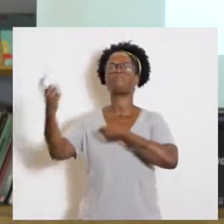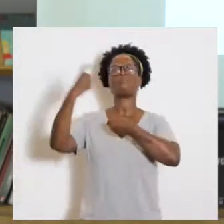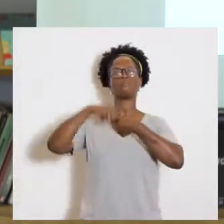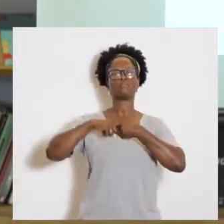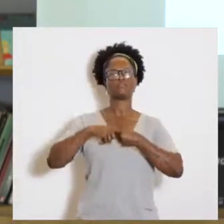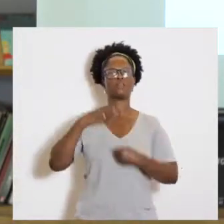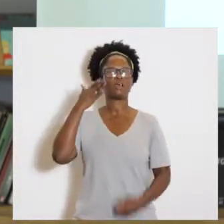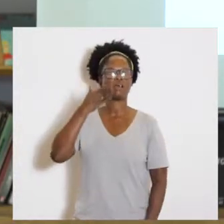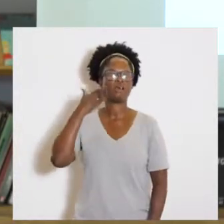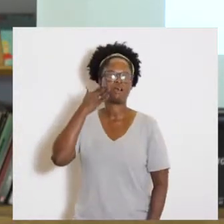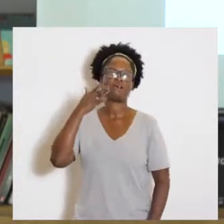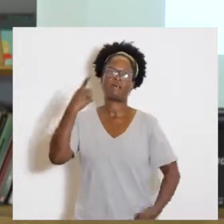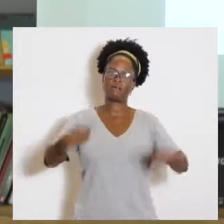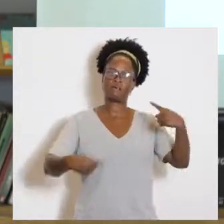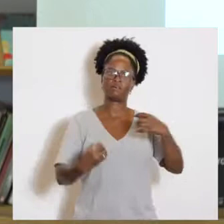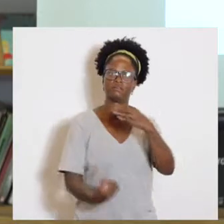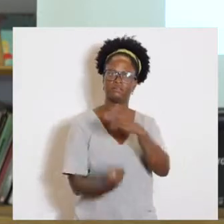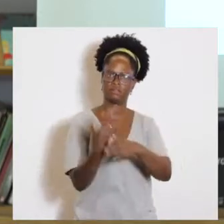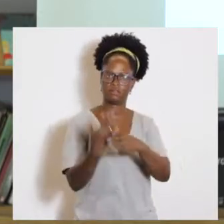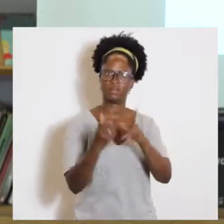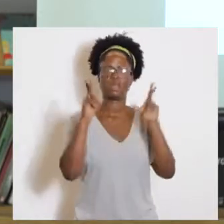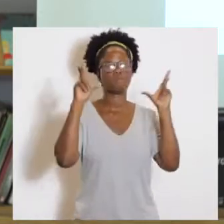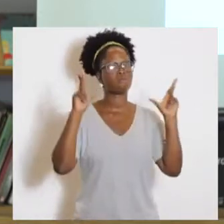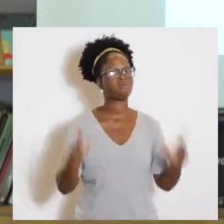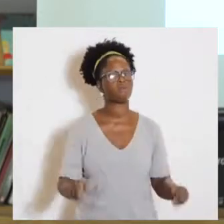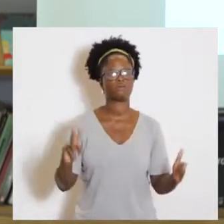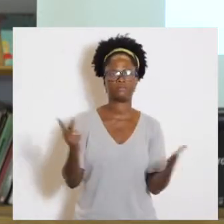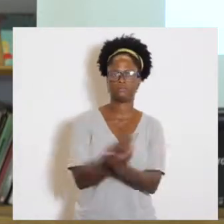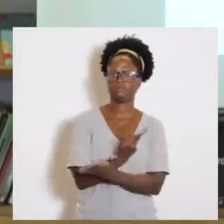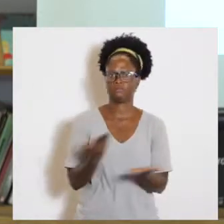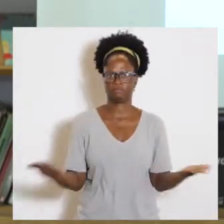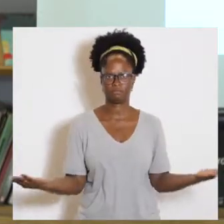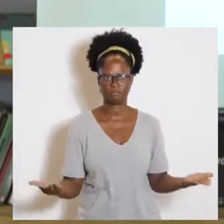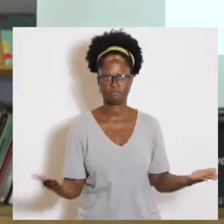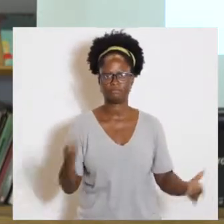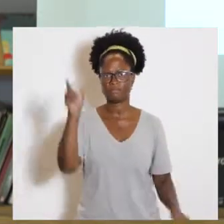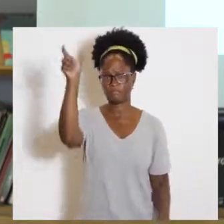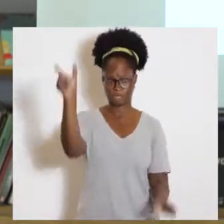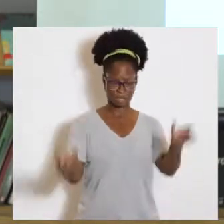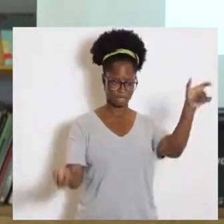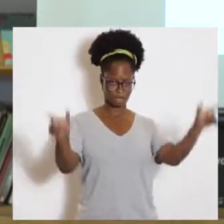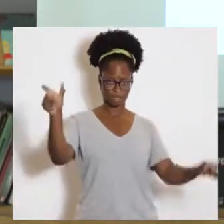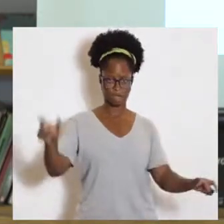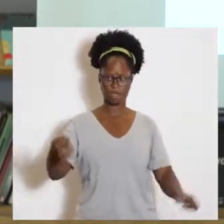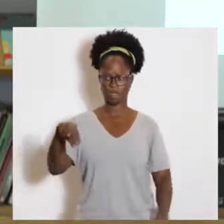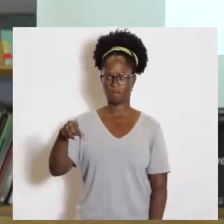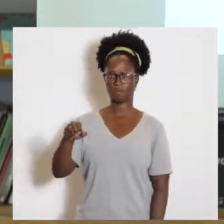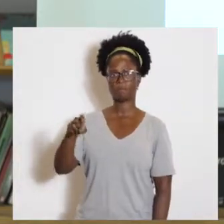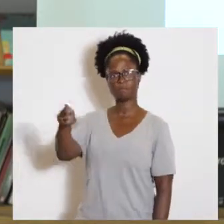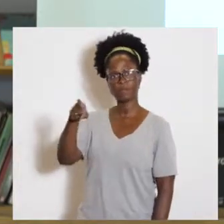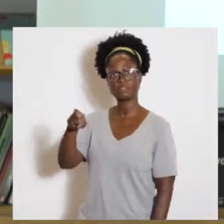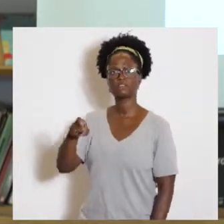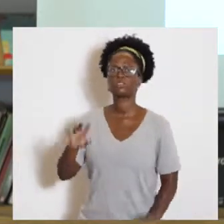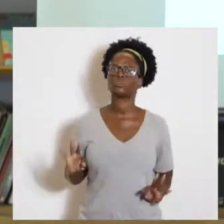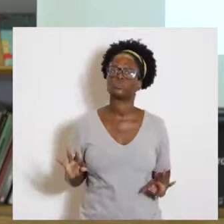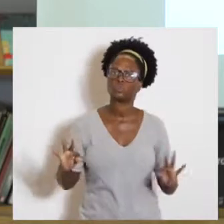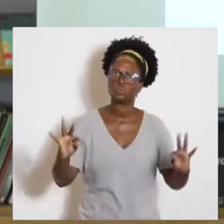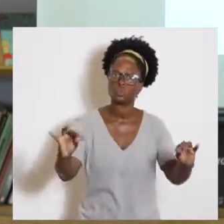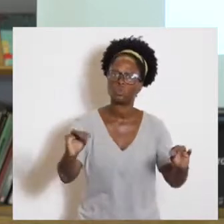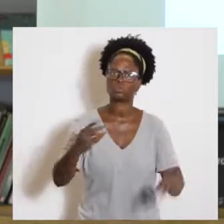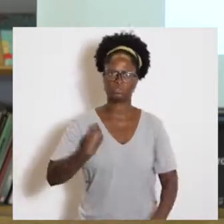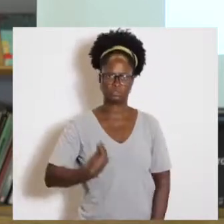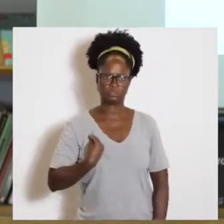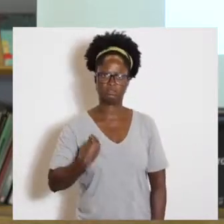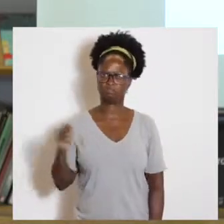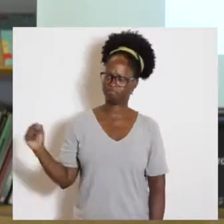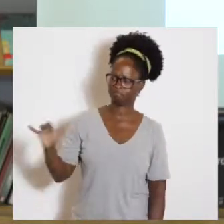a nossa discussão sobre poesia é o mesmíssimo processo quer dizer personagens como max e todos aqueles que moram